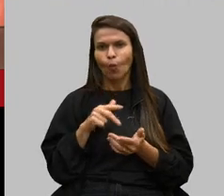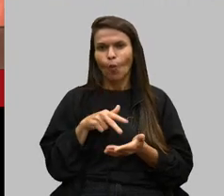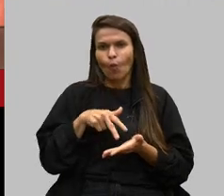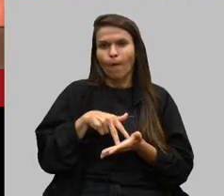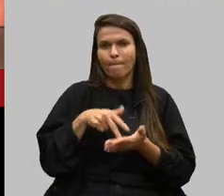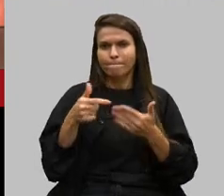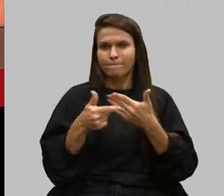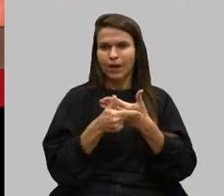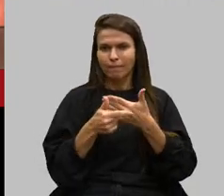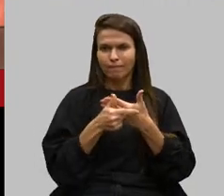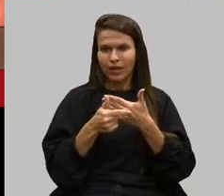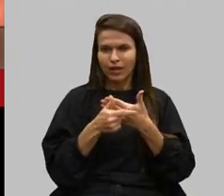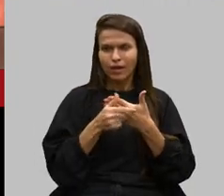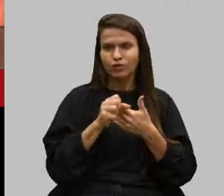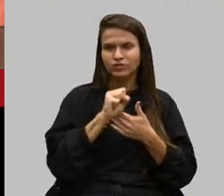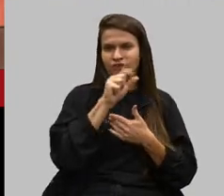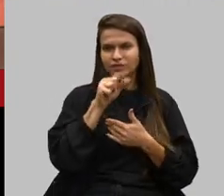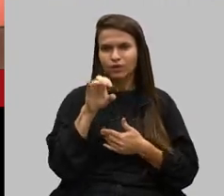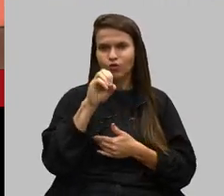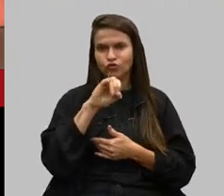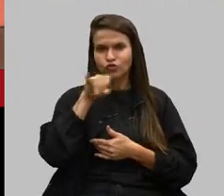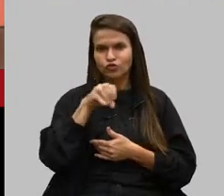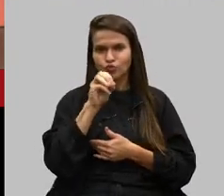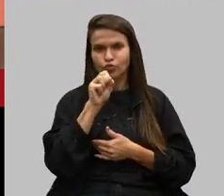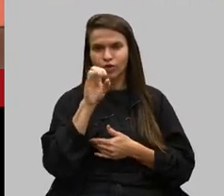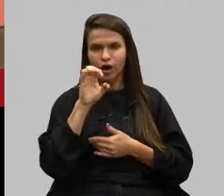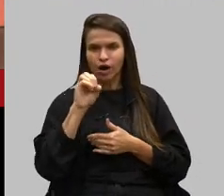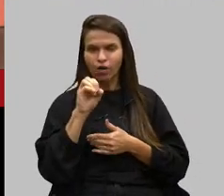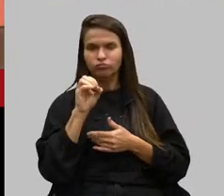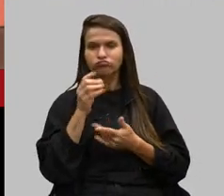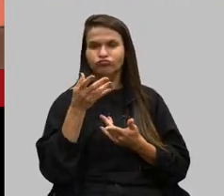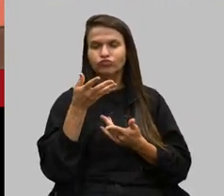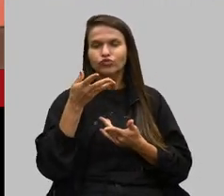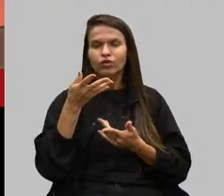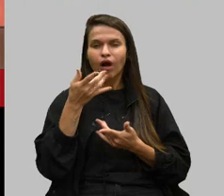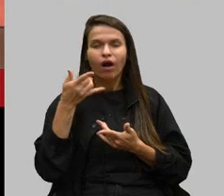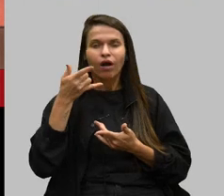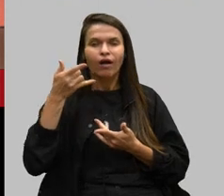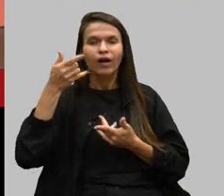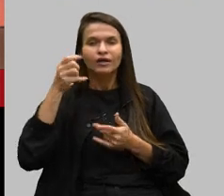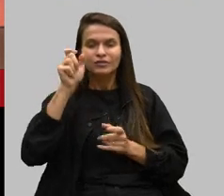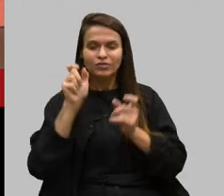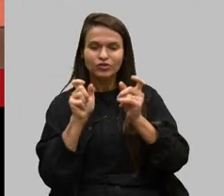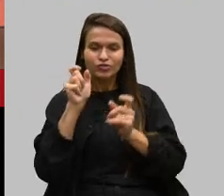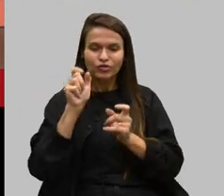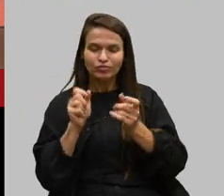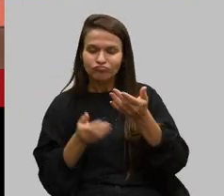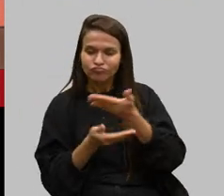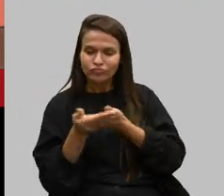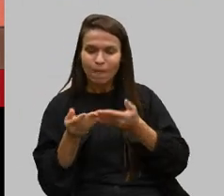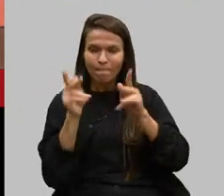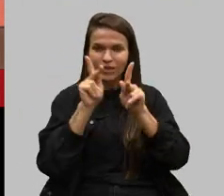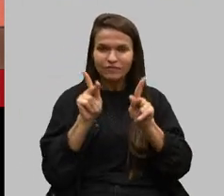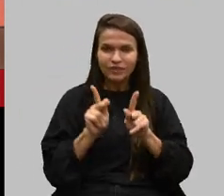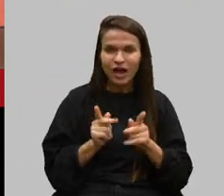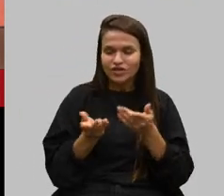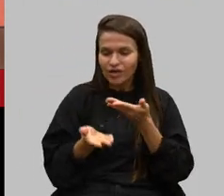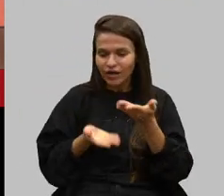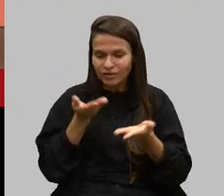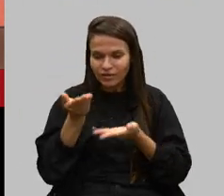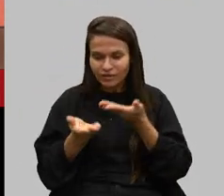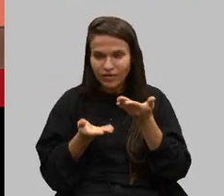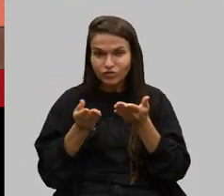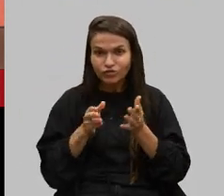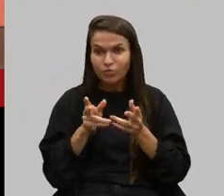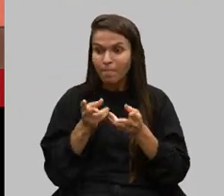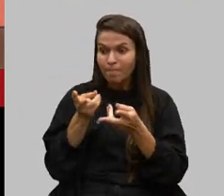as pessoas para perto de apaziguar de pacificar de atender de ouvir